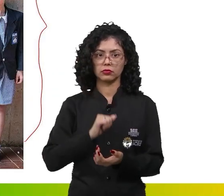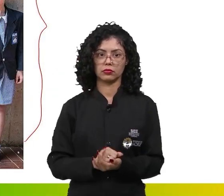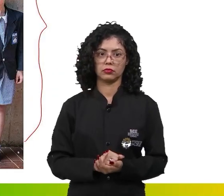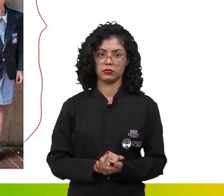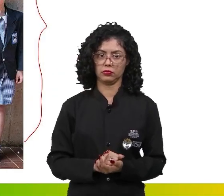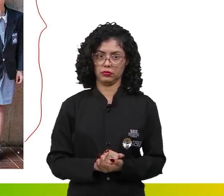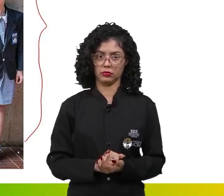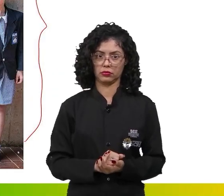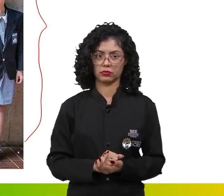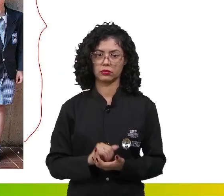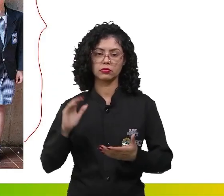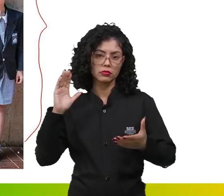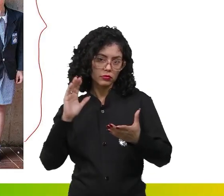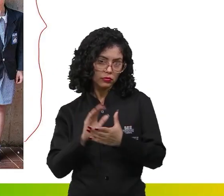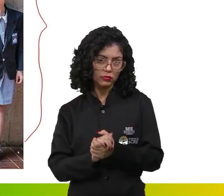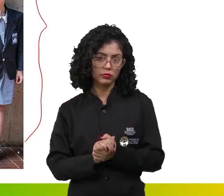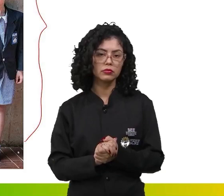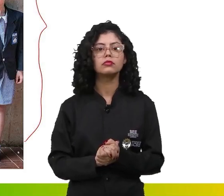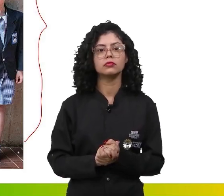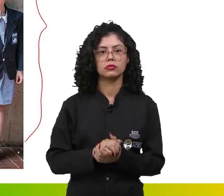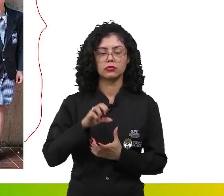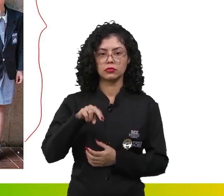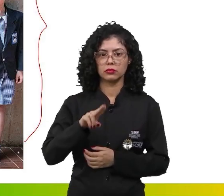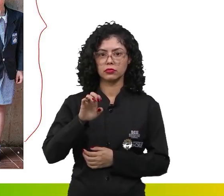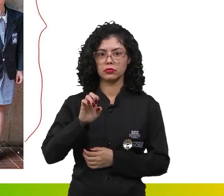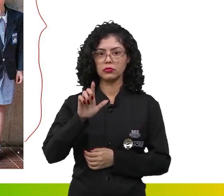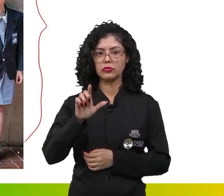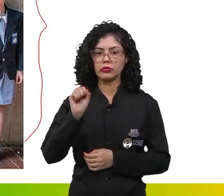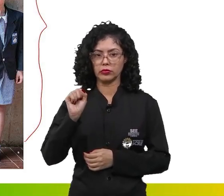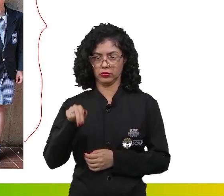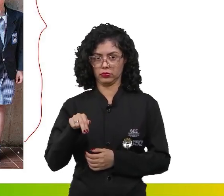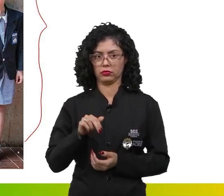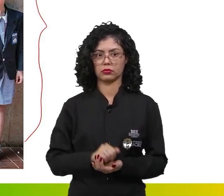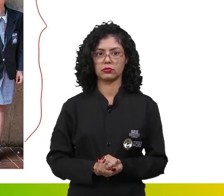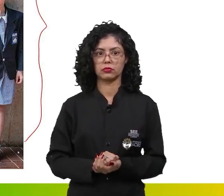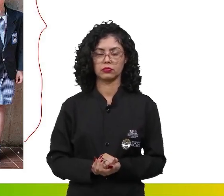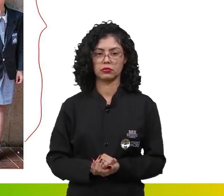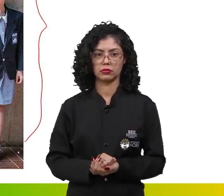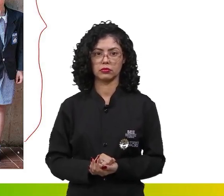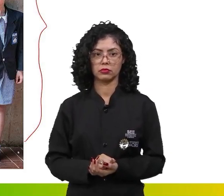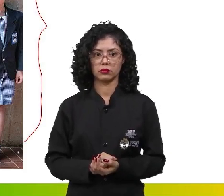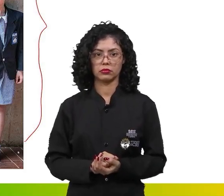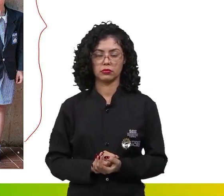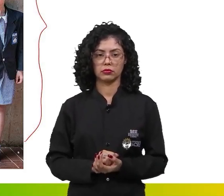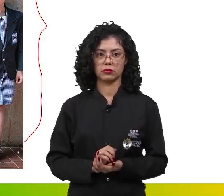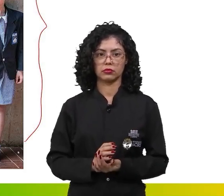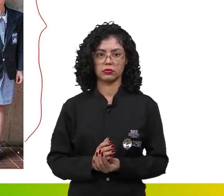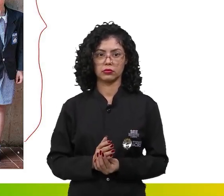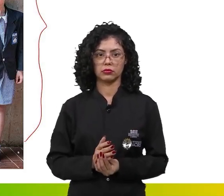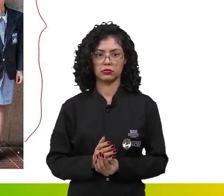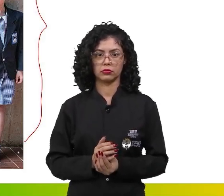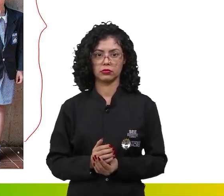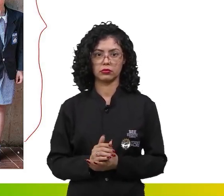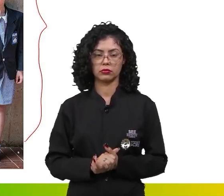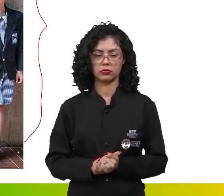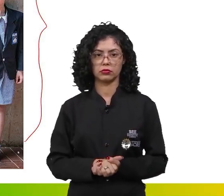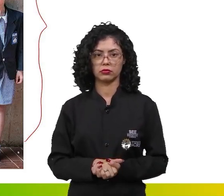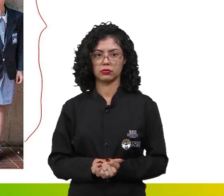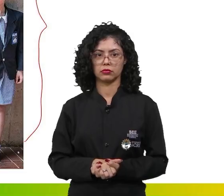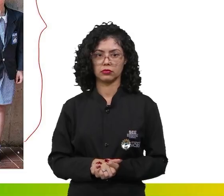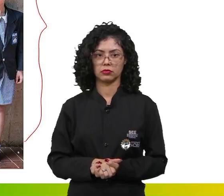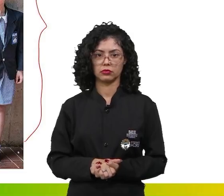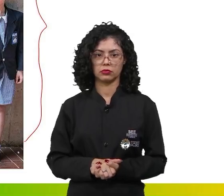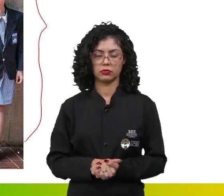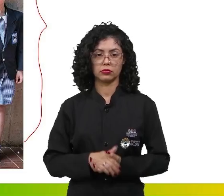é a esposa do Nelson Mandela. Essa fotografia aqui representa ela não, é a esposa do Nelson